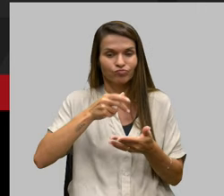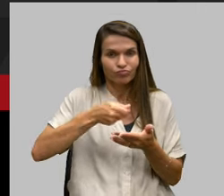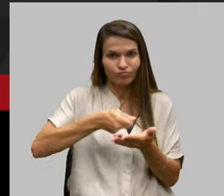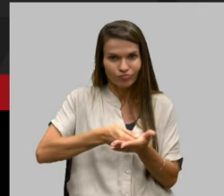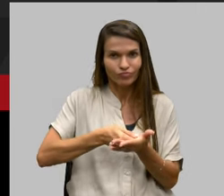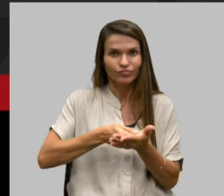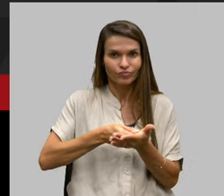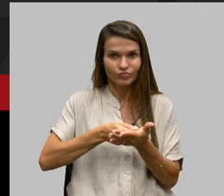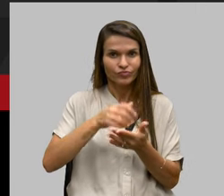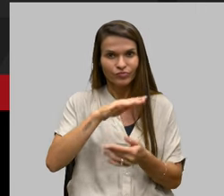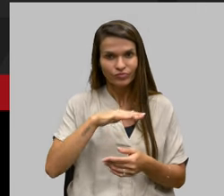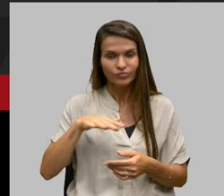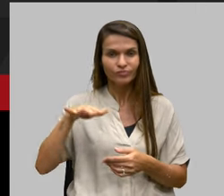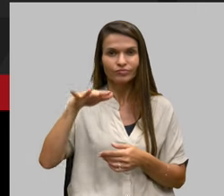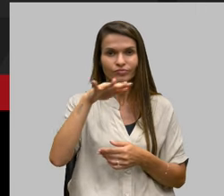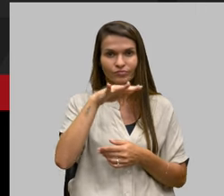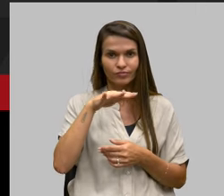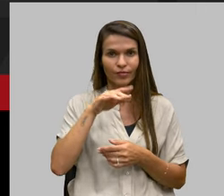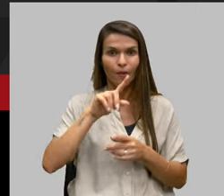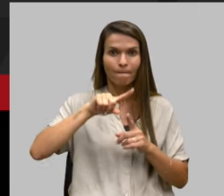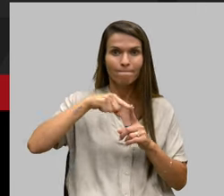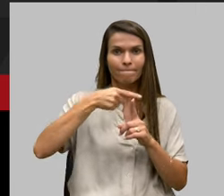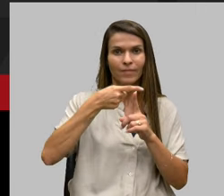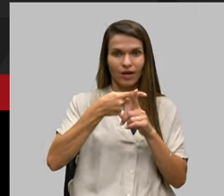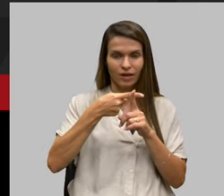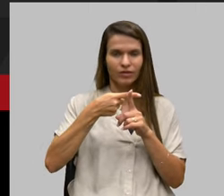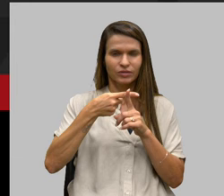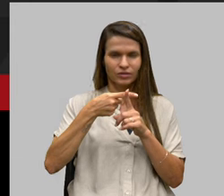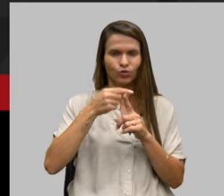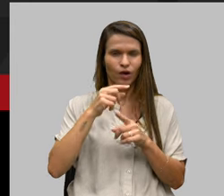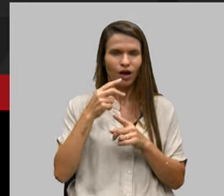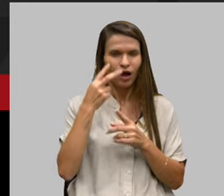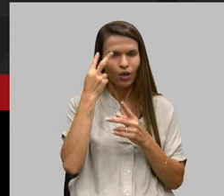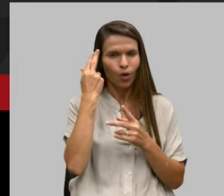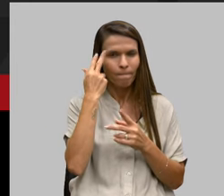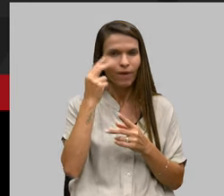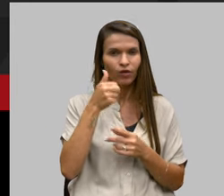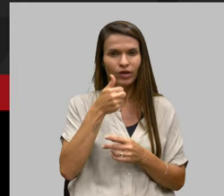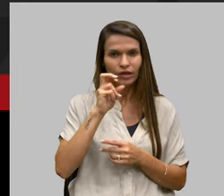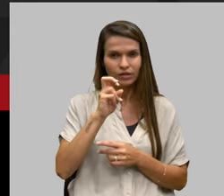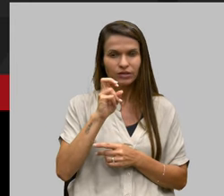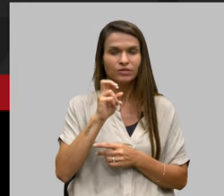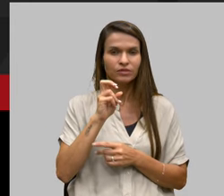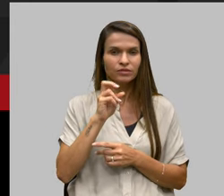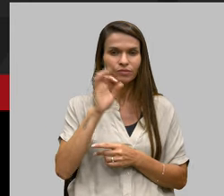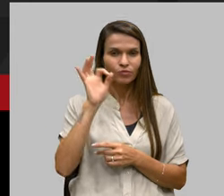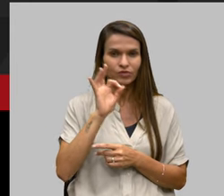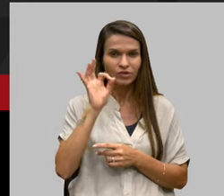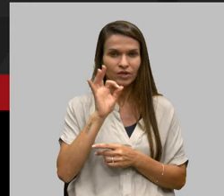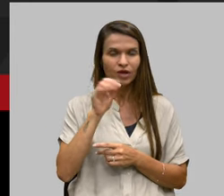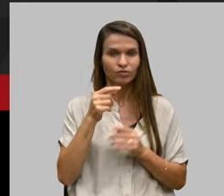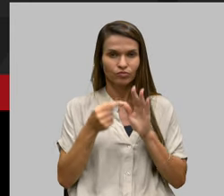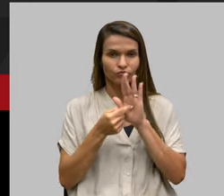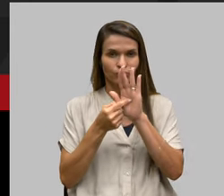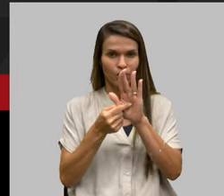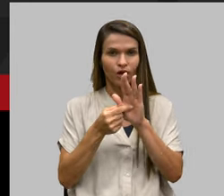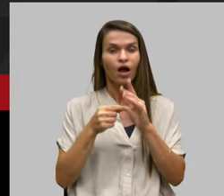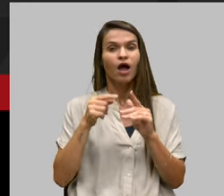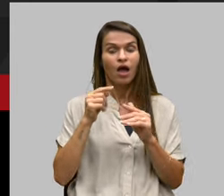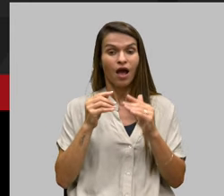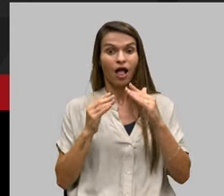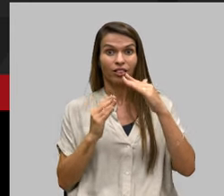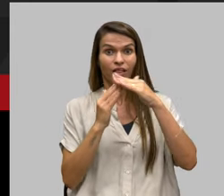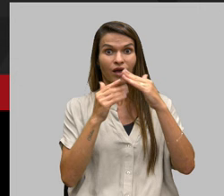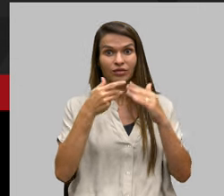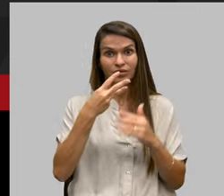extraordinária mas os a lqua normal que é os 15% nesse exemplo chegaria a 1337 da folha